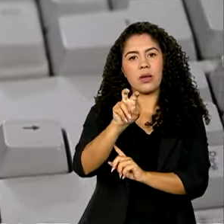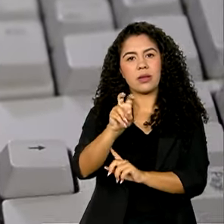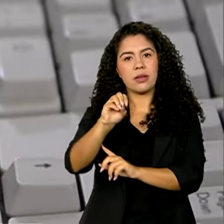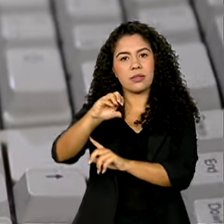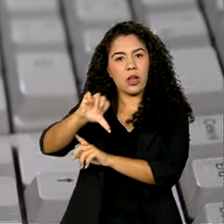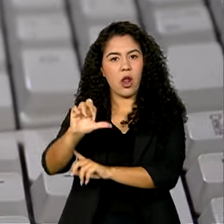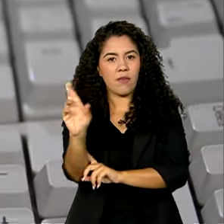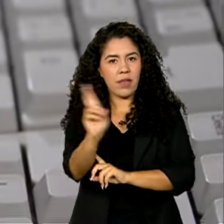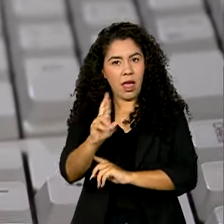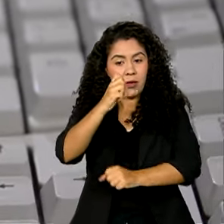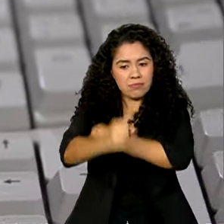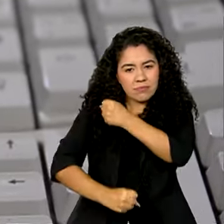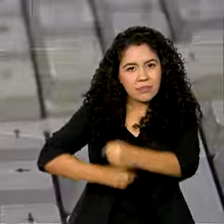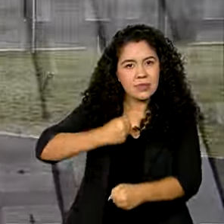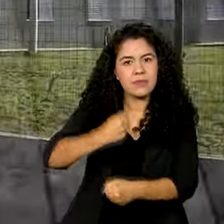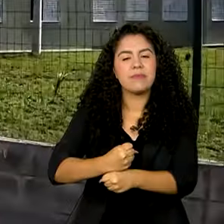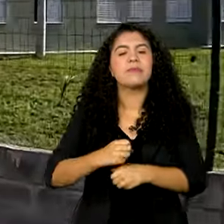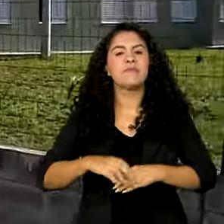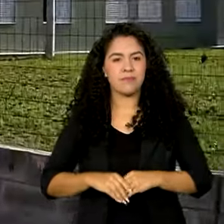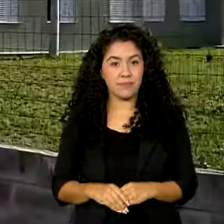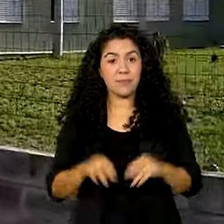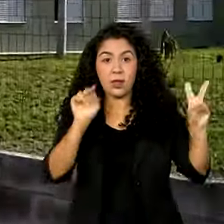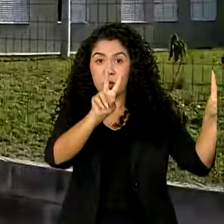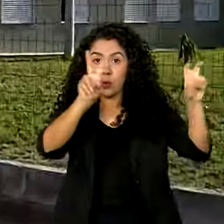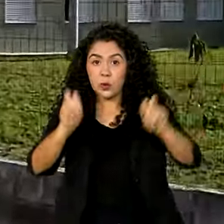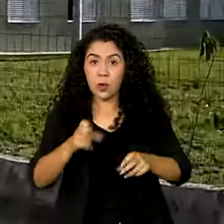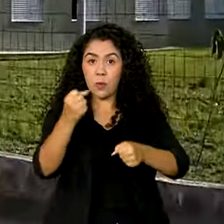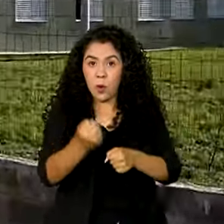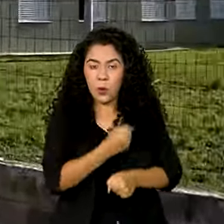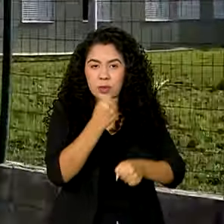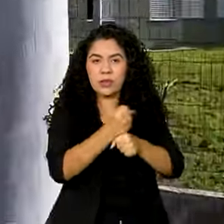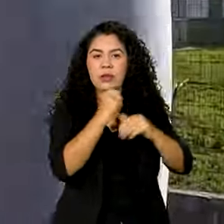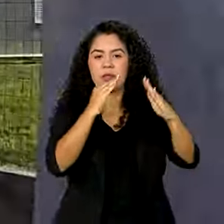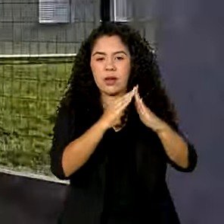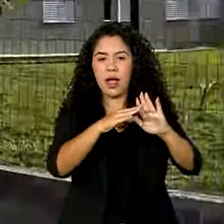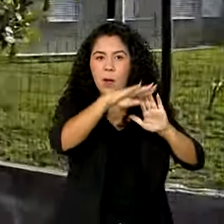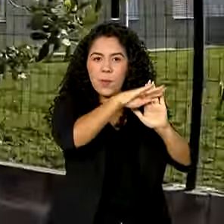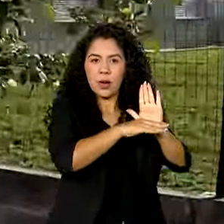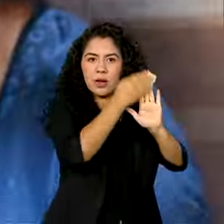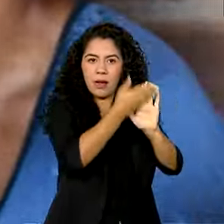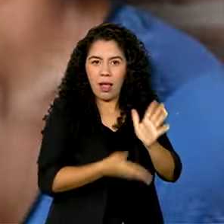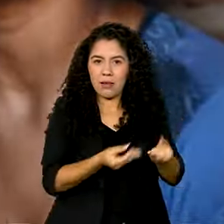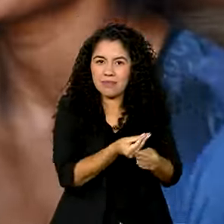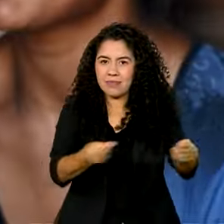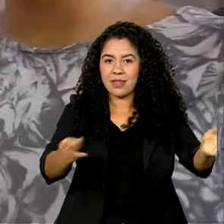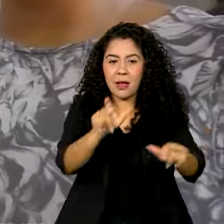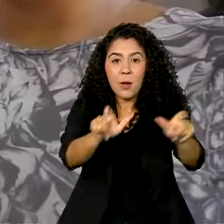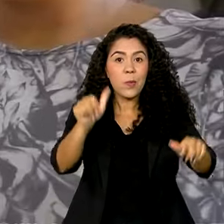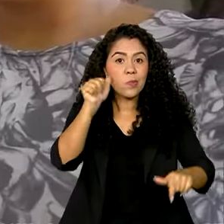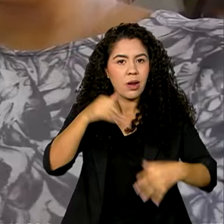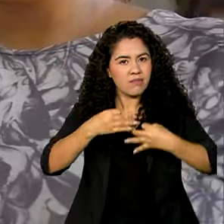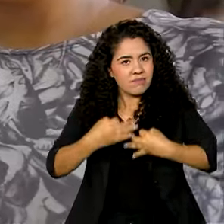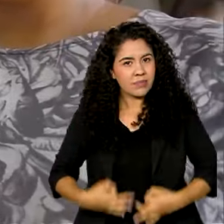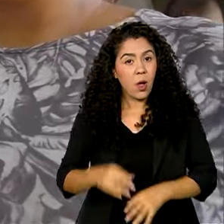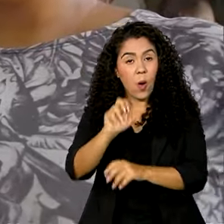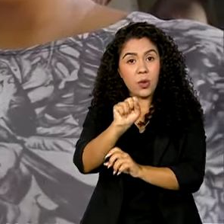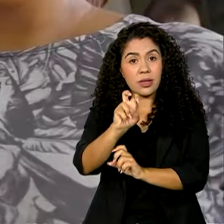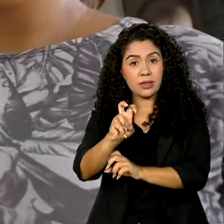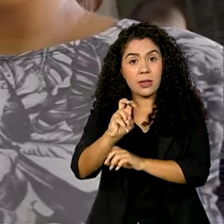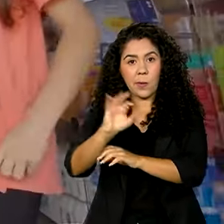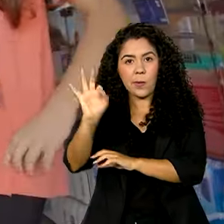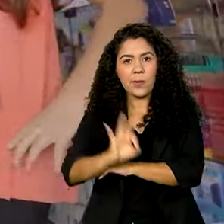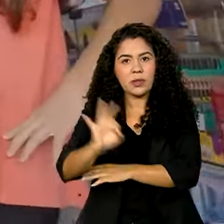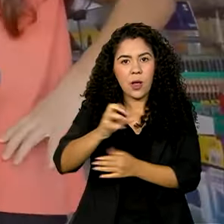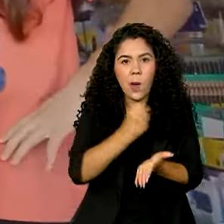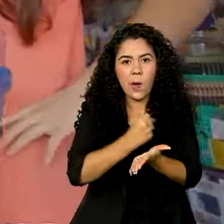R$ 1.509 no ano que vem. Minha Casa Minha Vida e dignidade para elas. 85% dos contratos